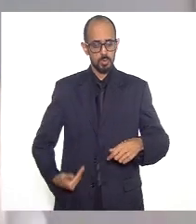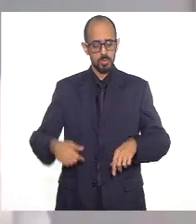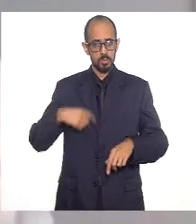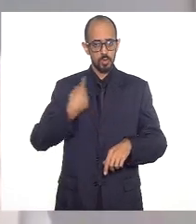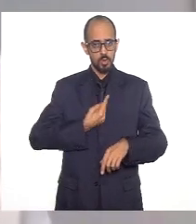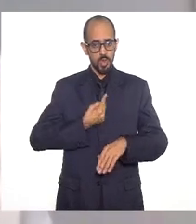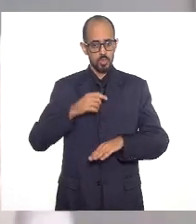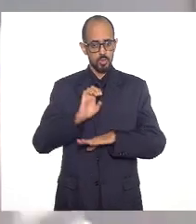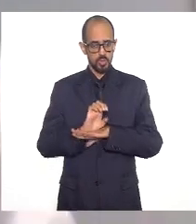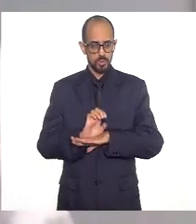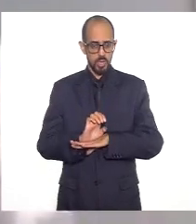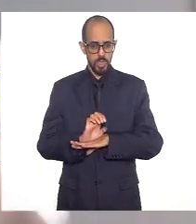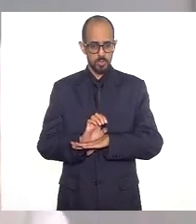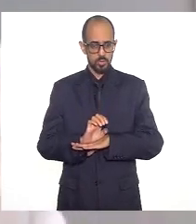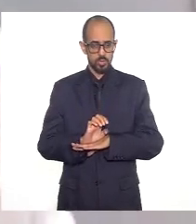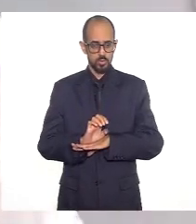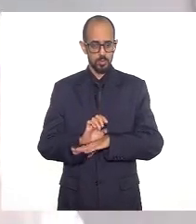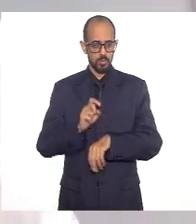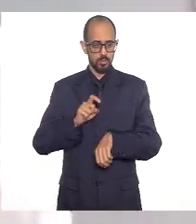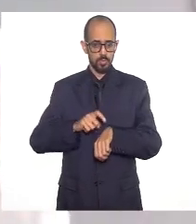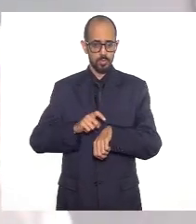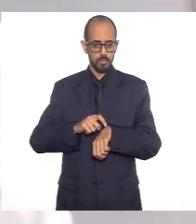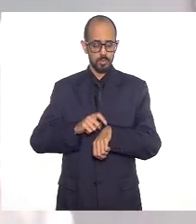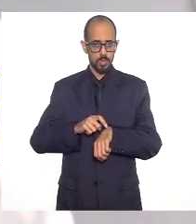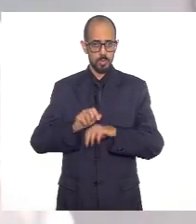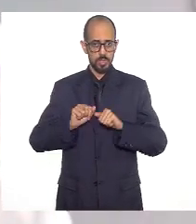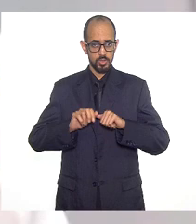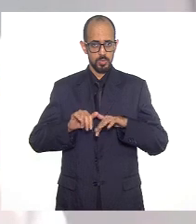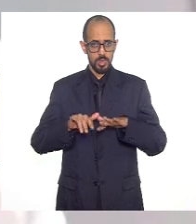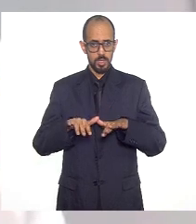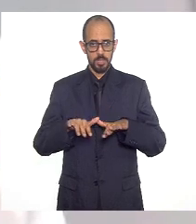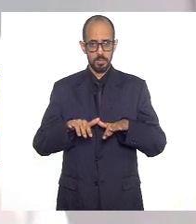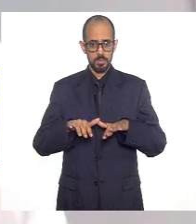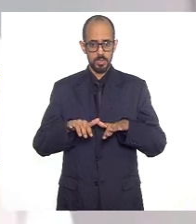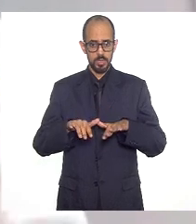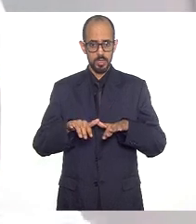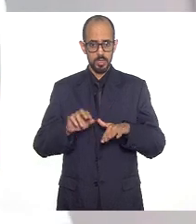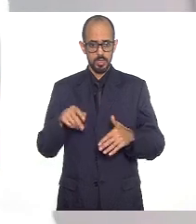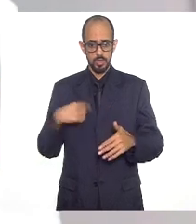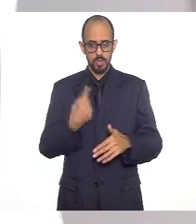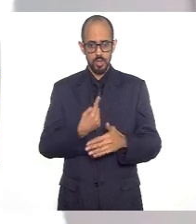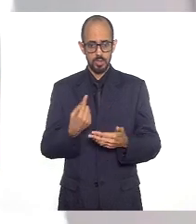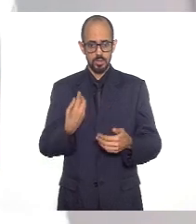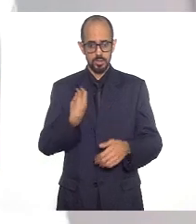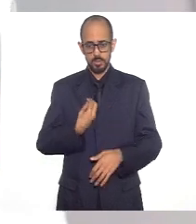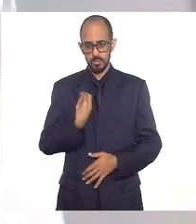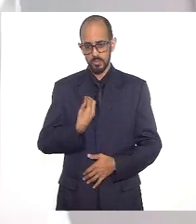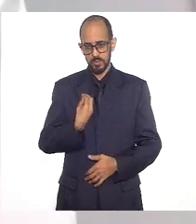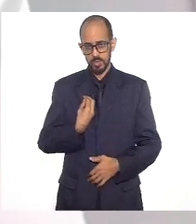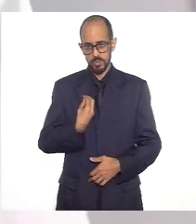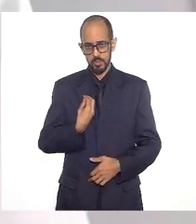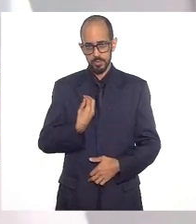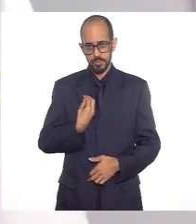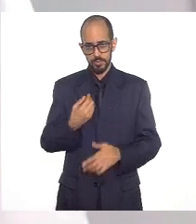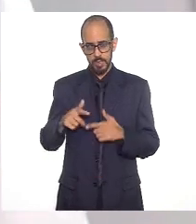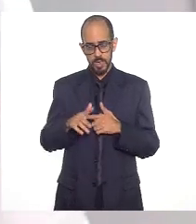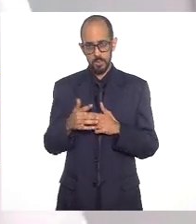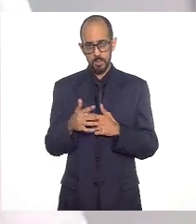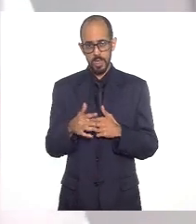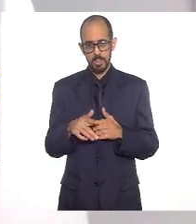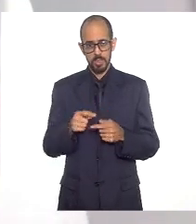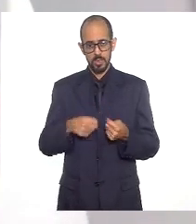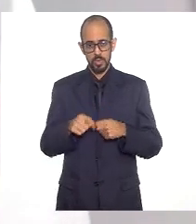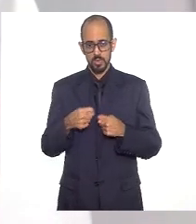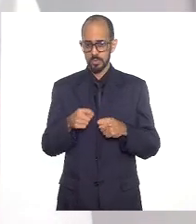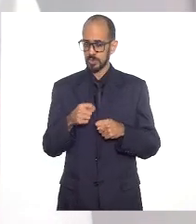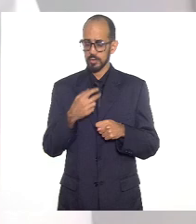situação em que vivemos, né? No momento pandêmico em que estamos colocados. A recuperação econômica ela não